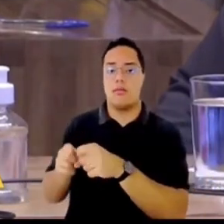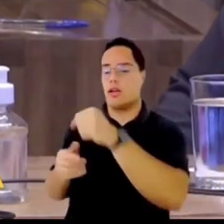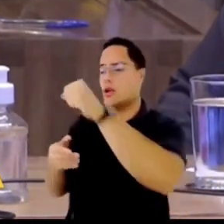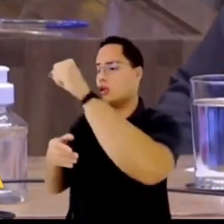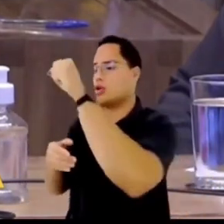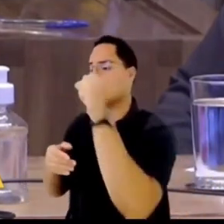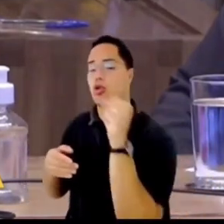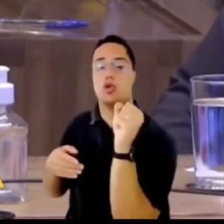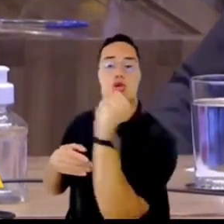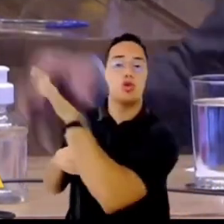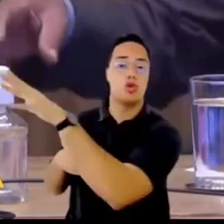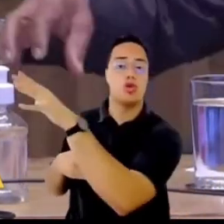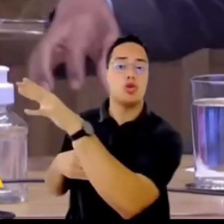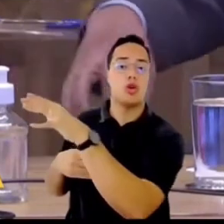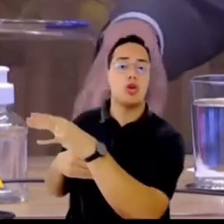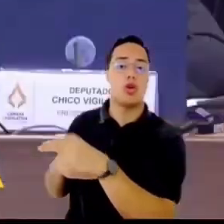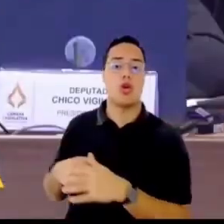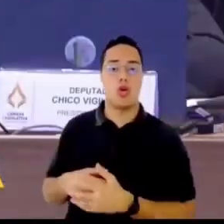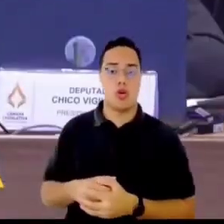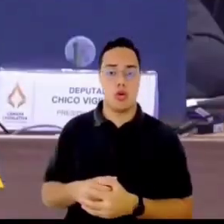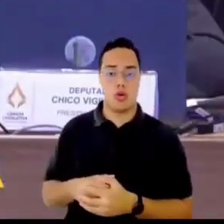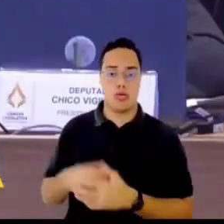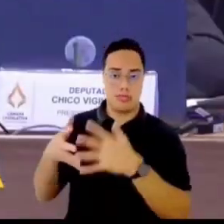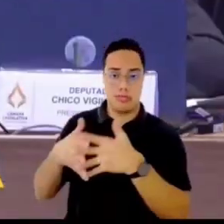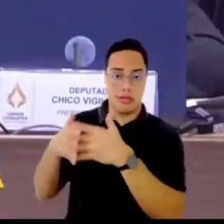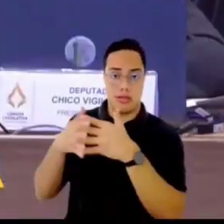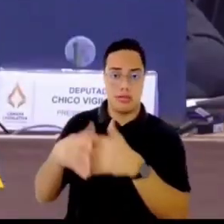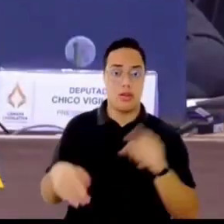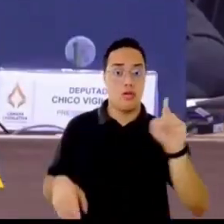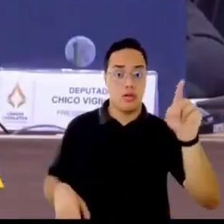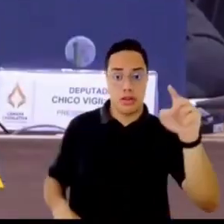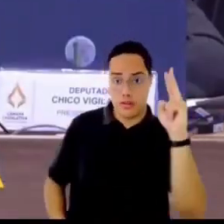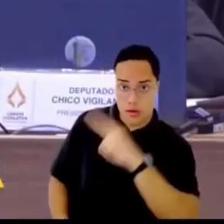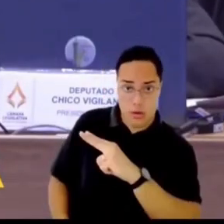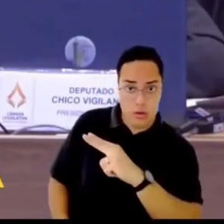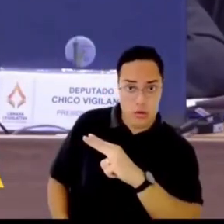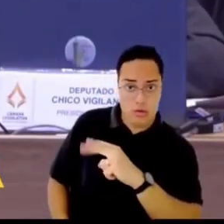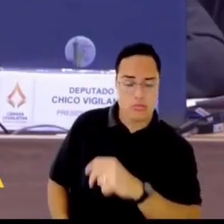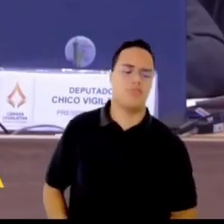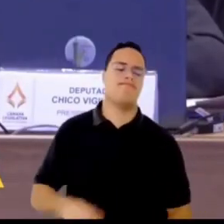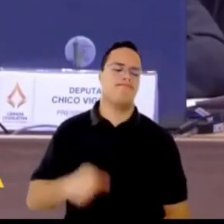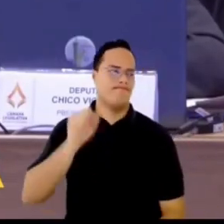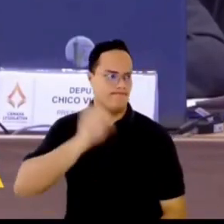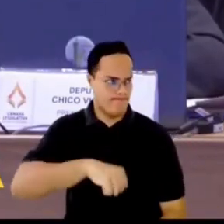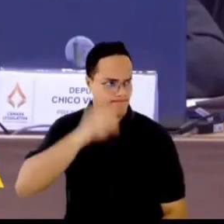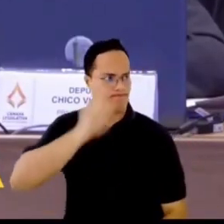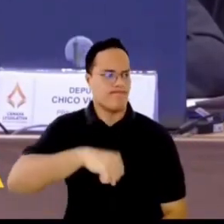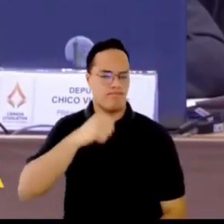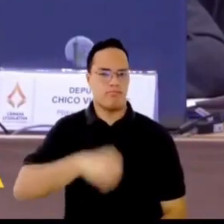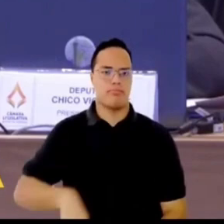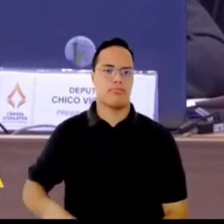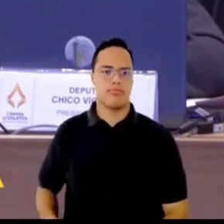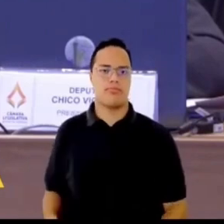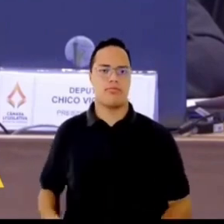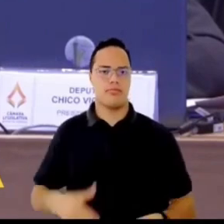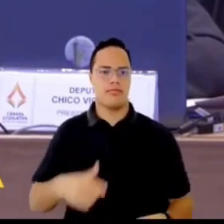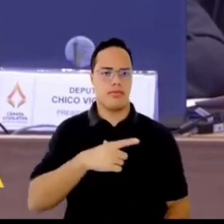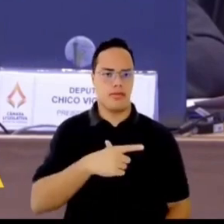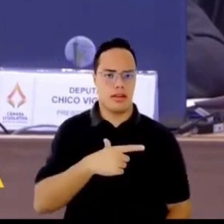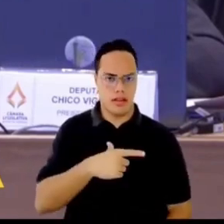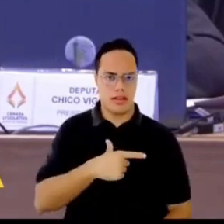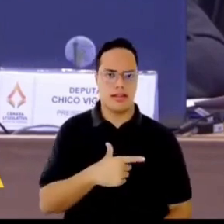cima do paralama do caminhão. O senhor viu ele colocando isso no paralama? Sim, aí... E o senhor viu que tinha não banana vi, de